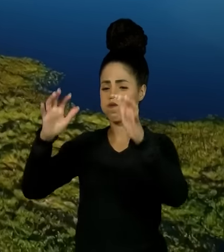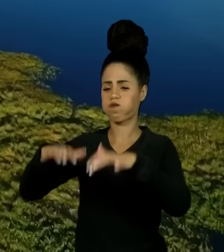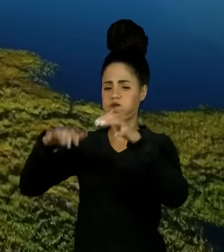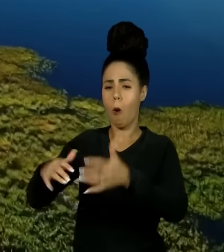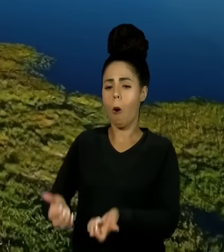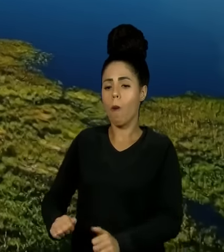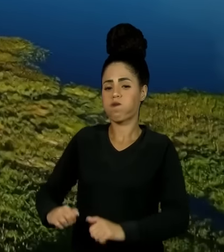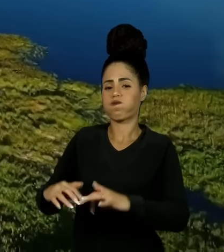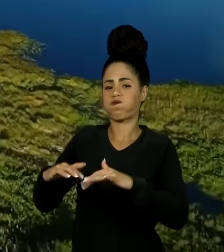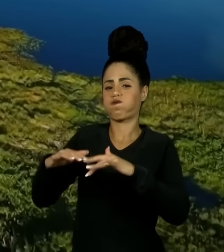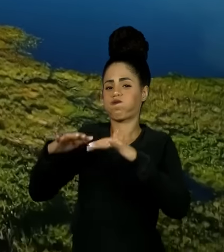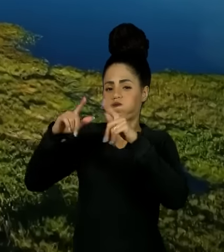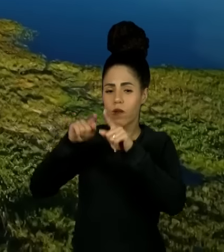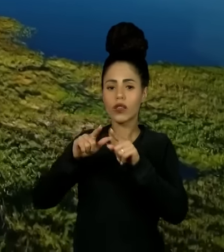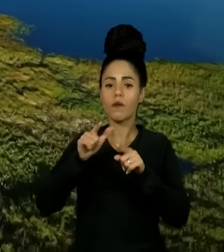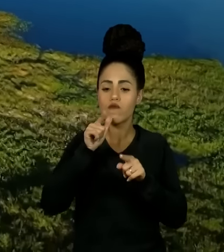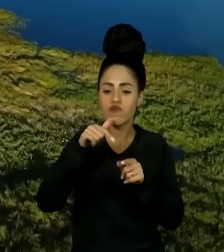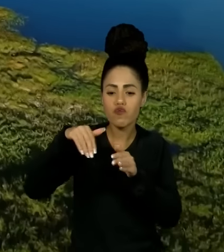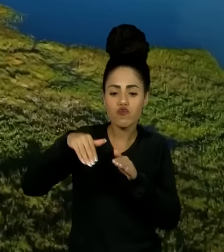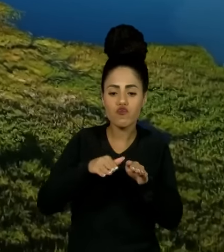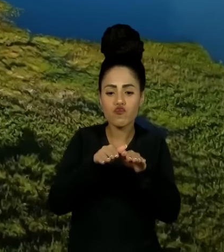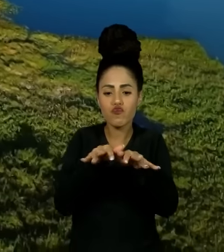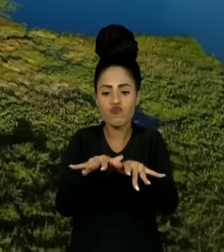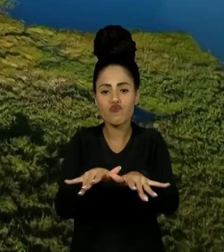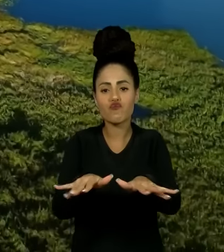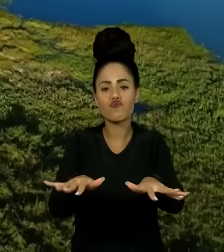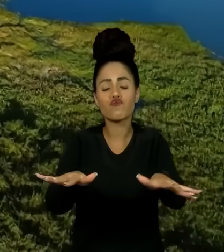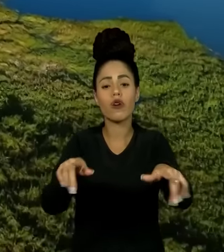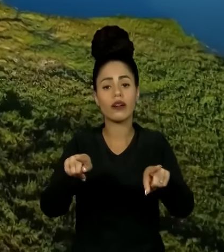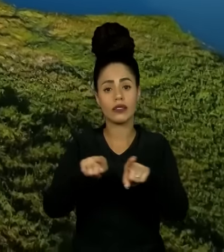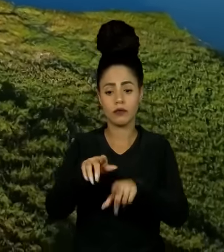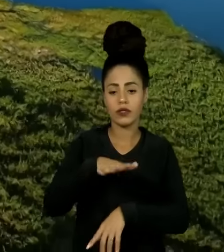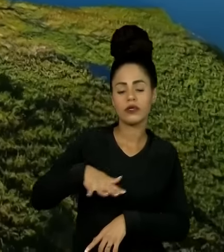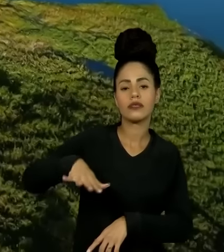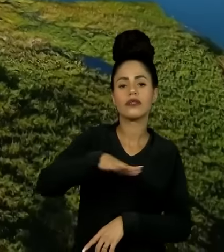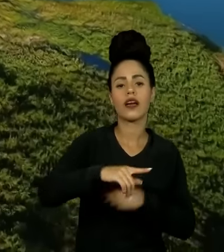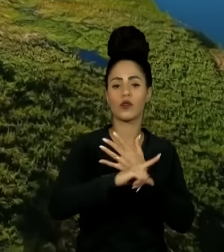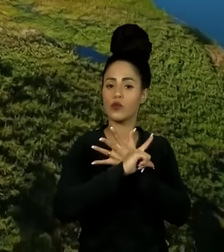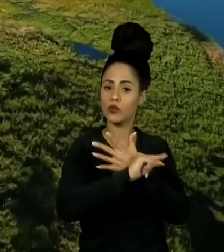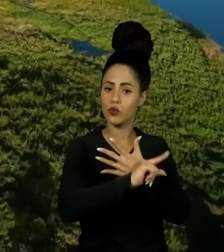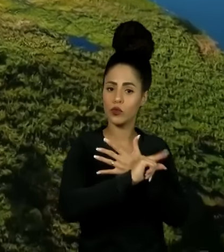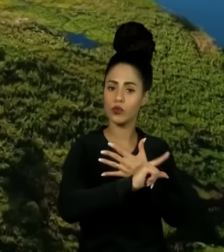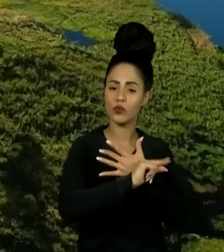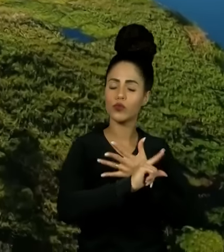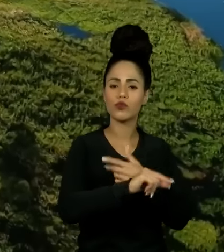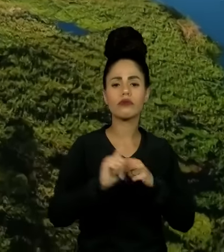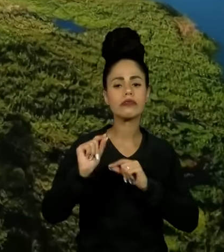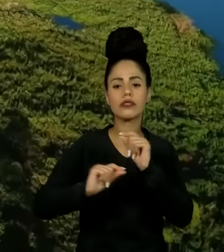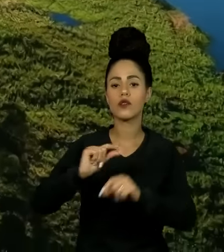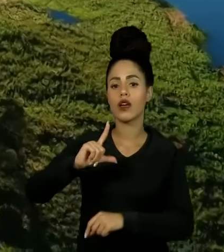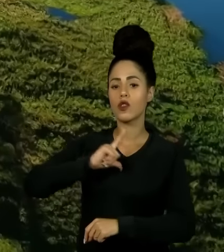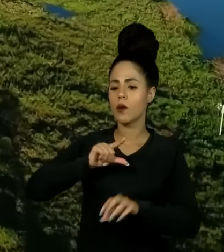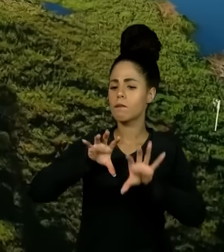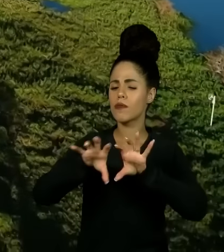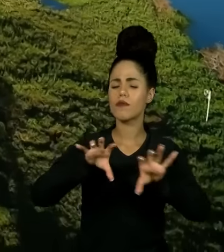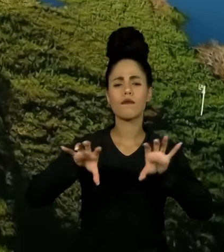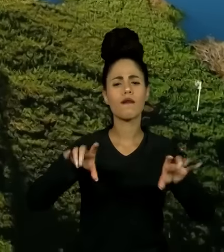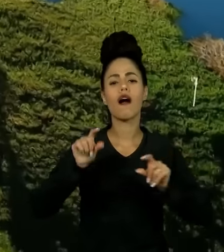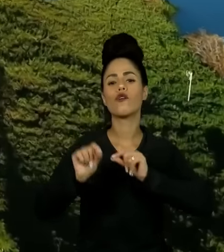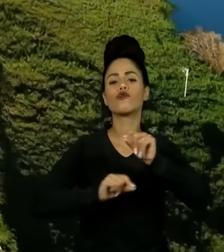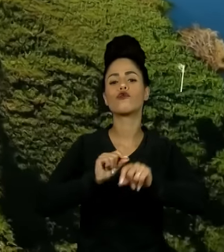vêm das nascentes dos rios que ficam no Planalto. A planície pantaneira recebe todos os impactos do